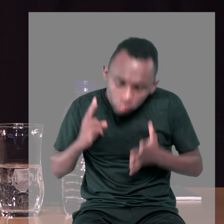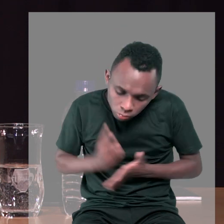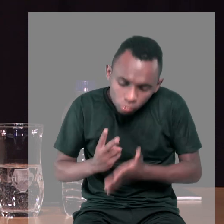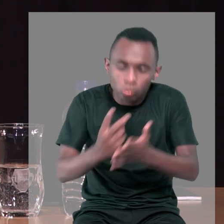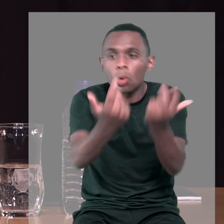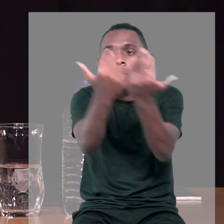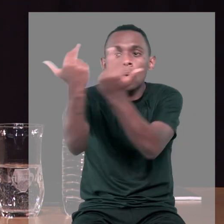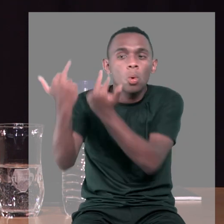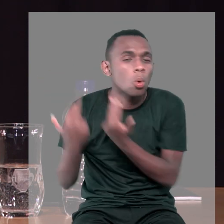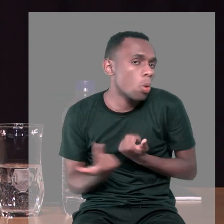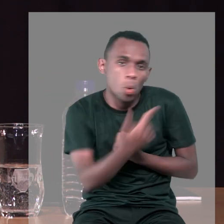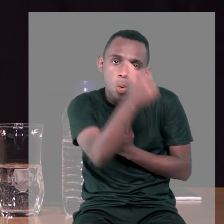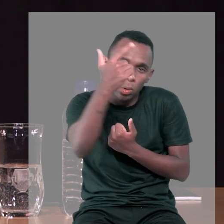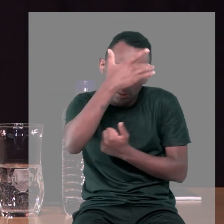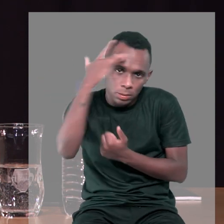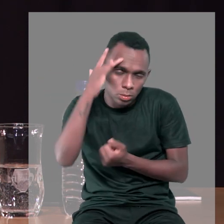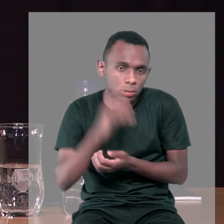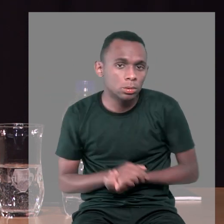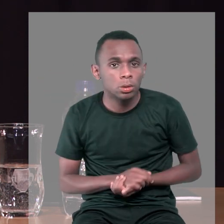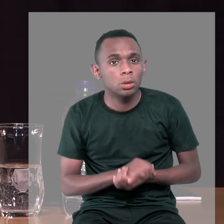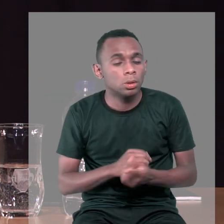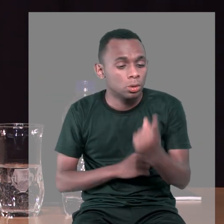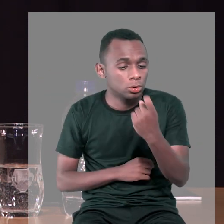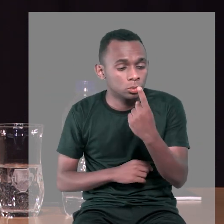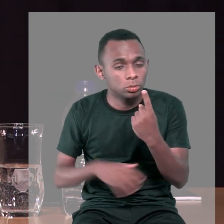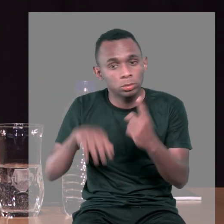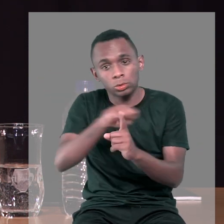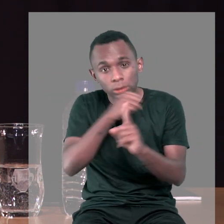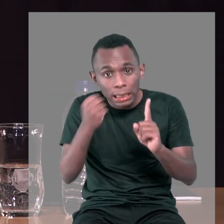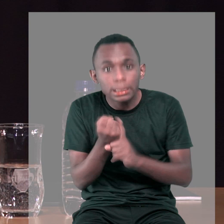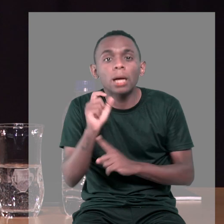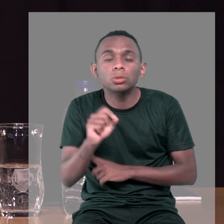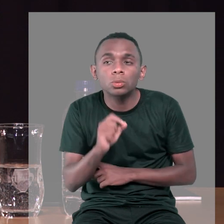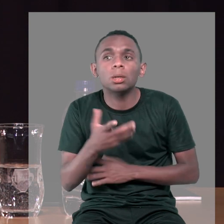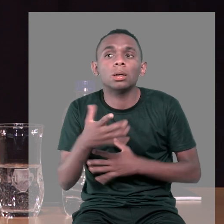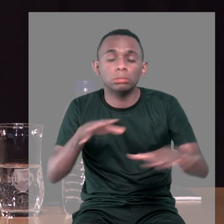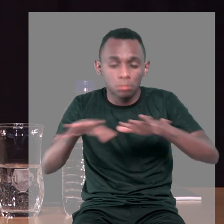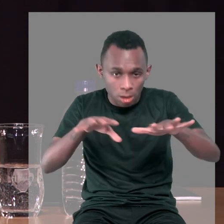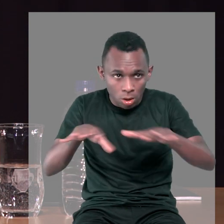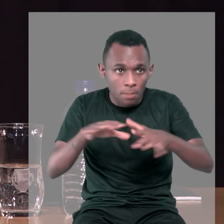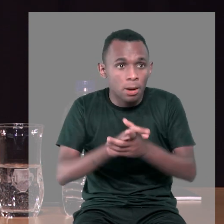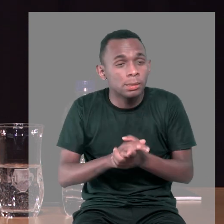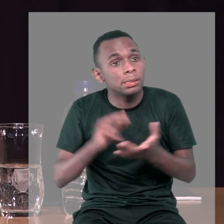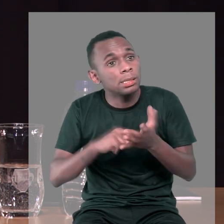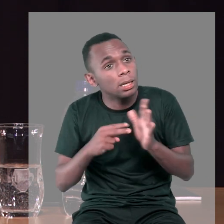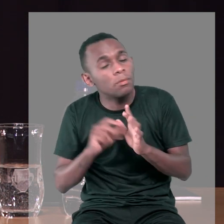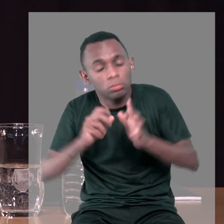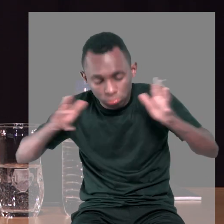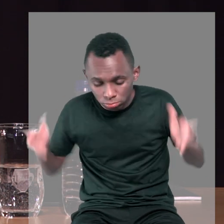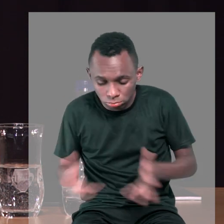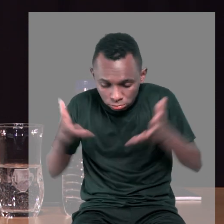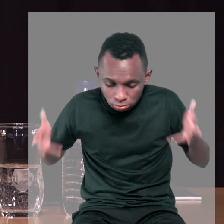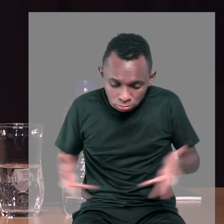solidão. E para Arendt, a experiência da solidão tem uma consequência, não apenas